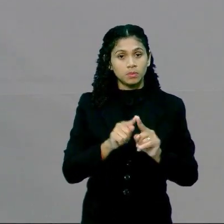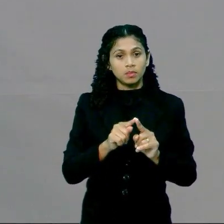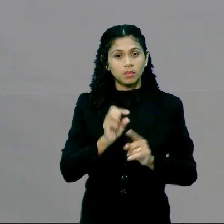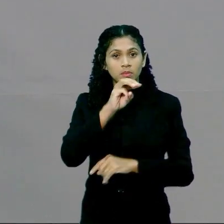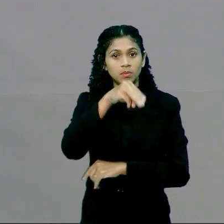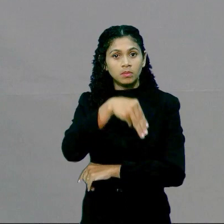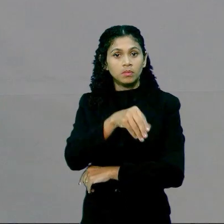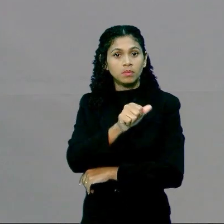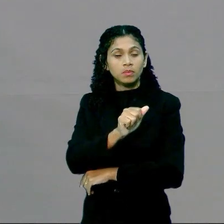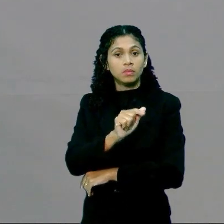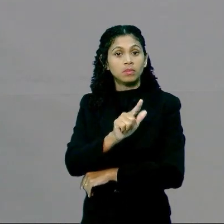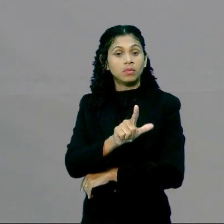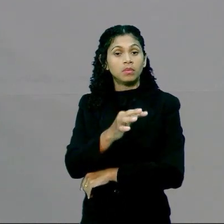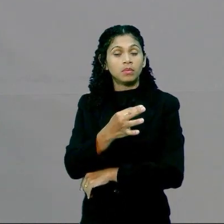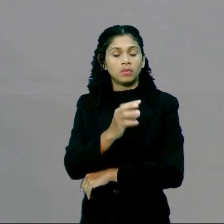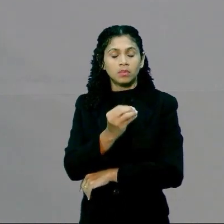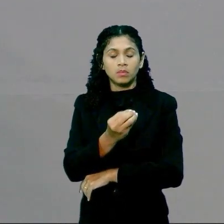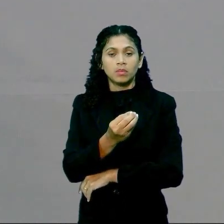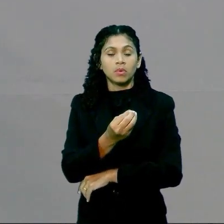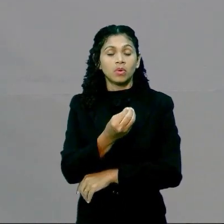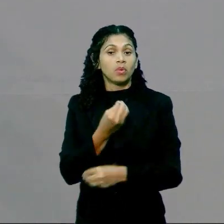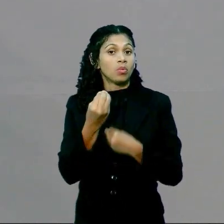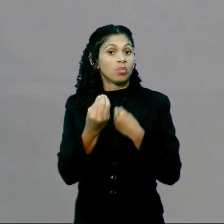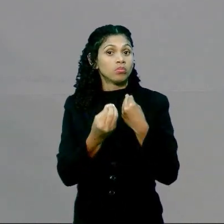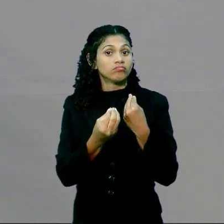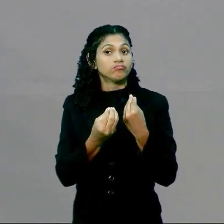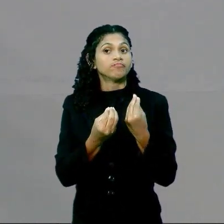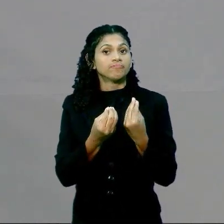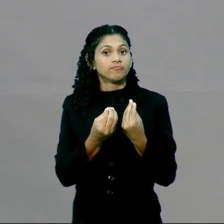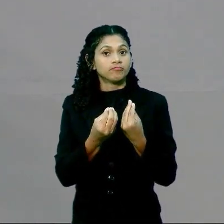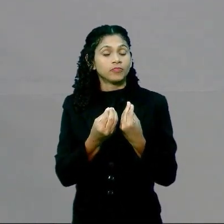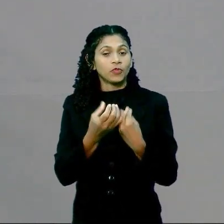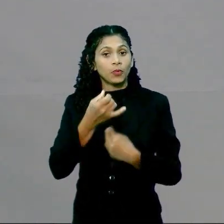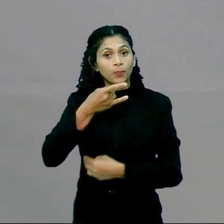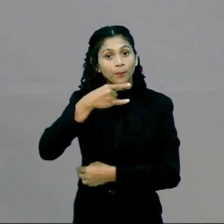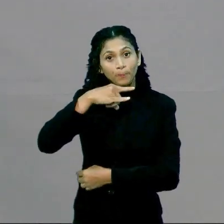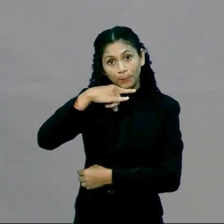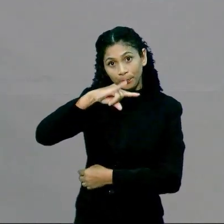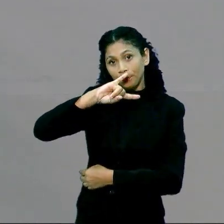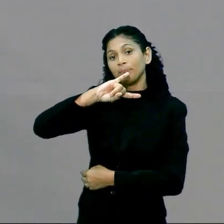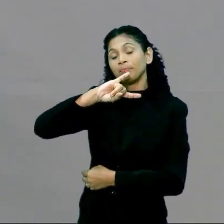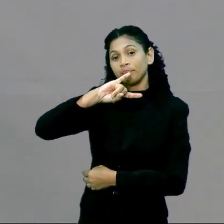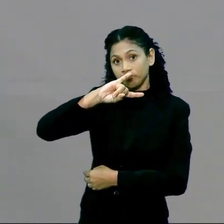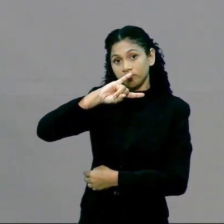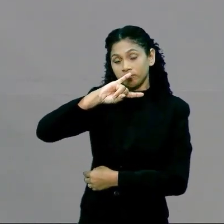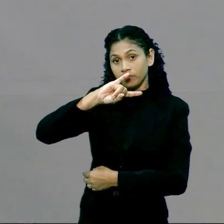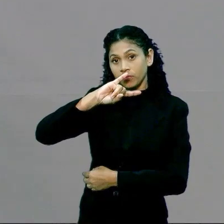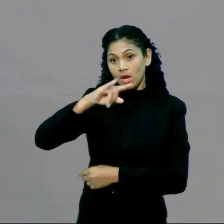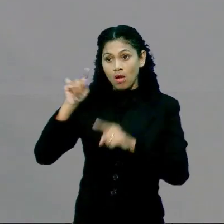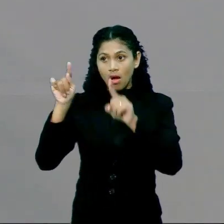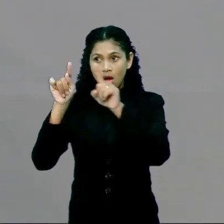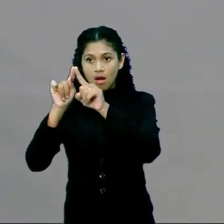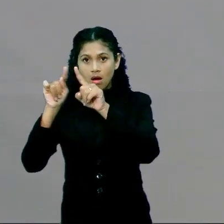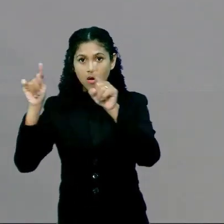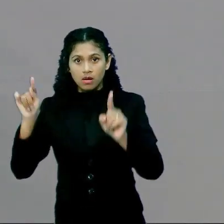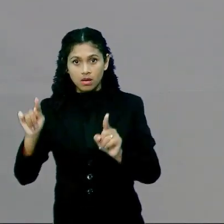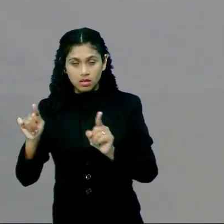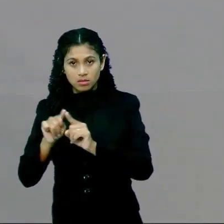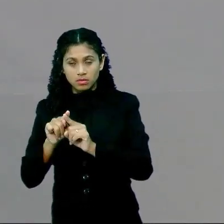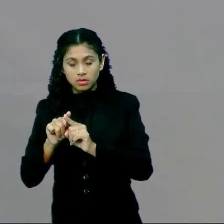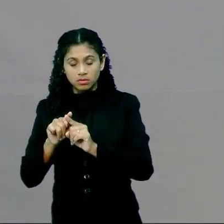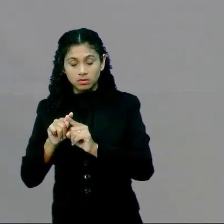sendo, né, uma bebida. Já no discurso, né, quem estava interagindo ali entendeu como